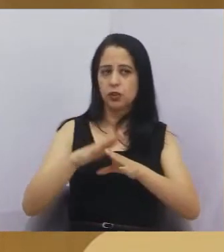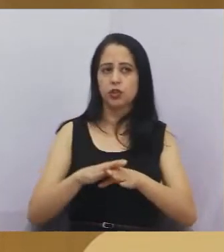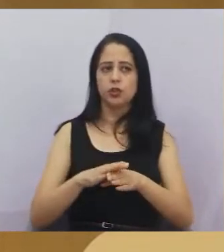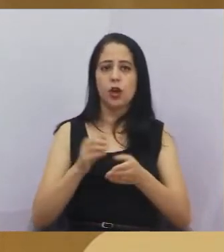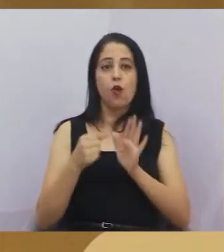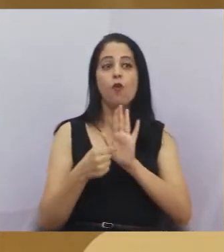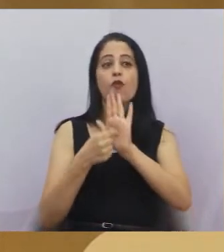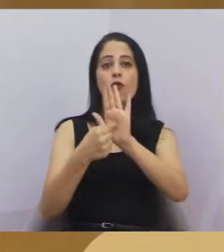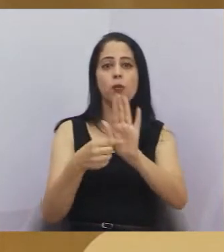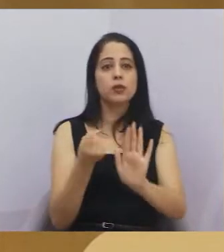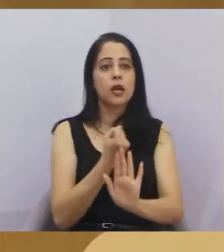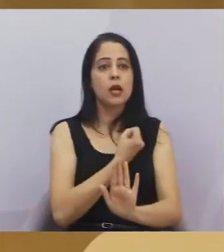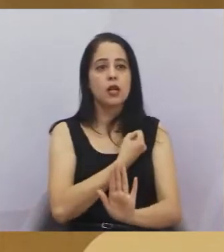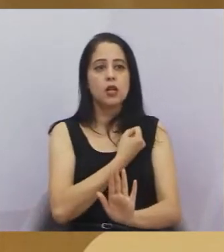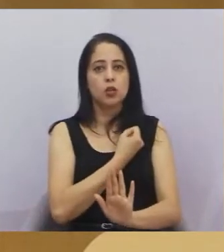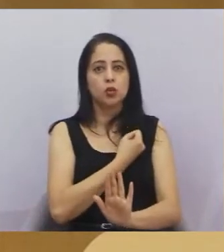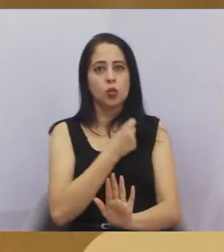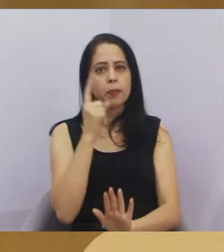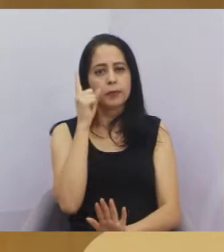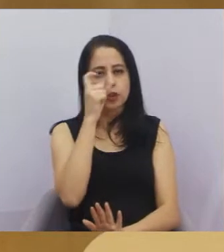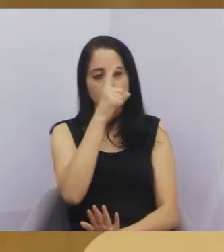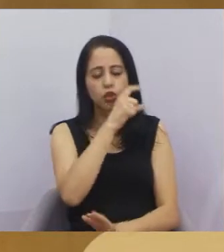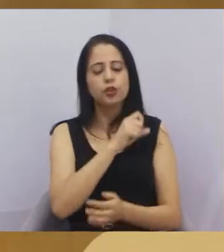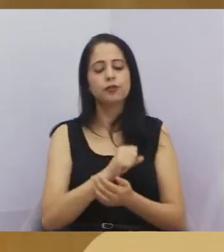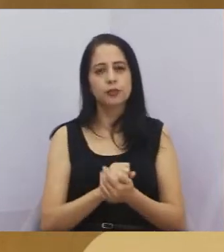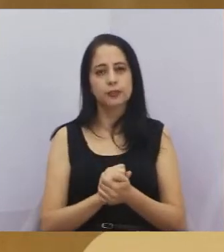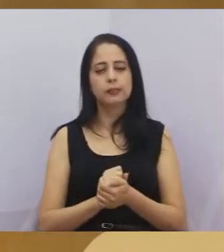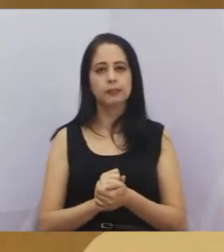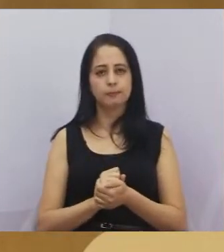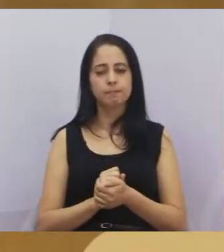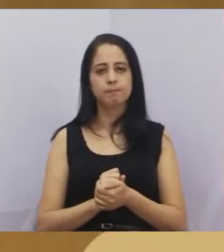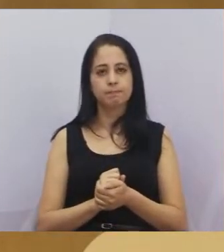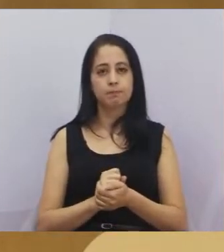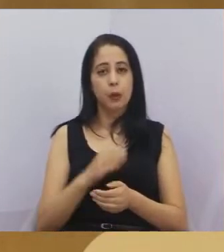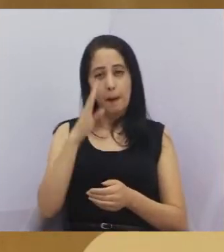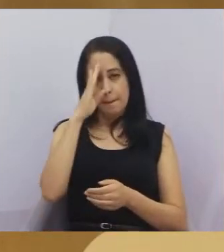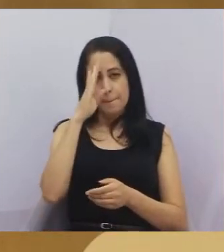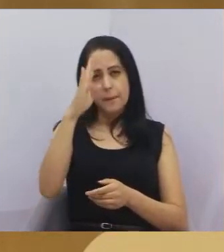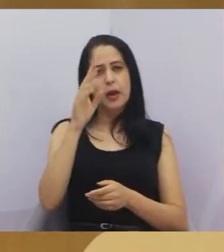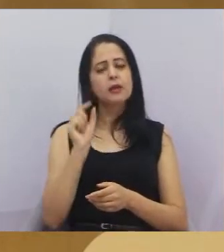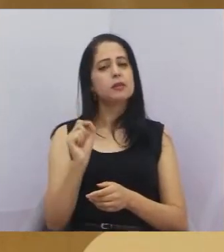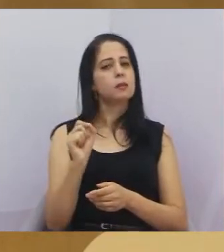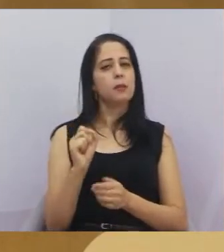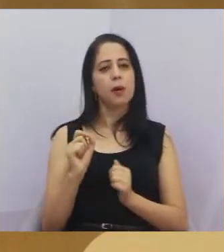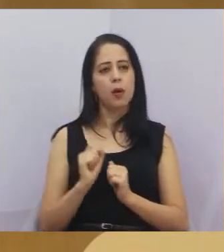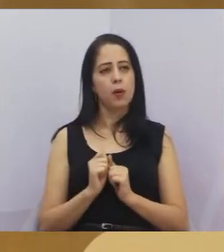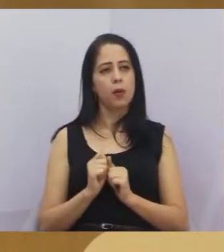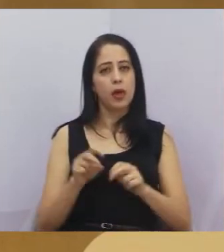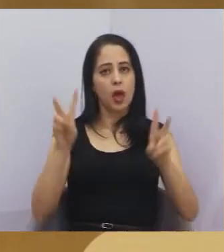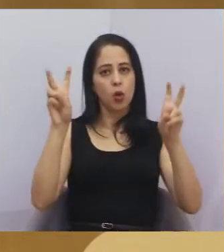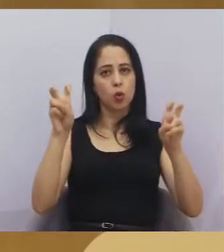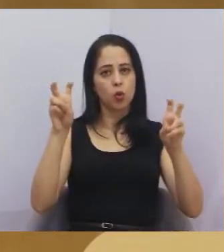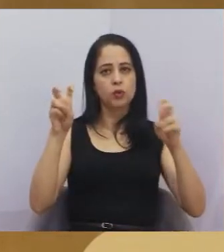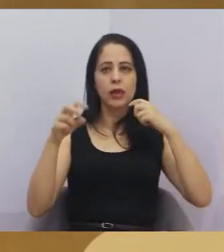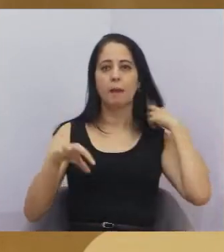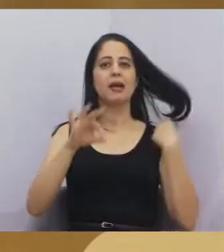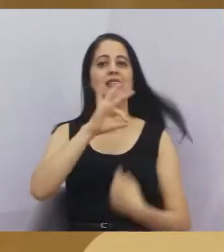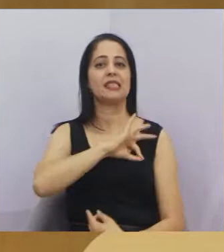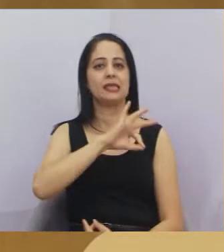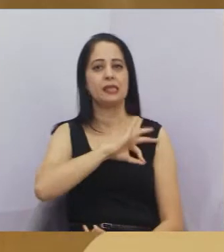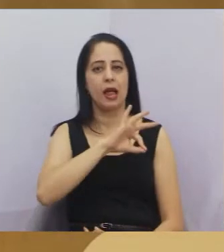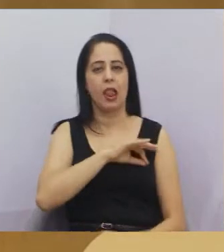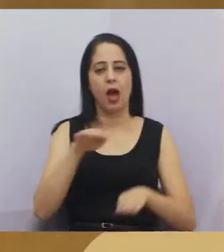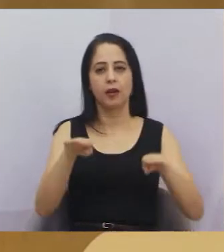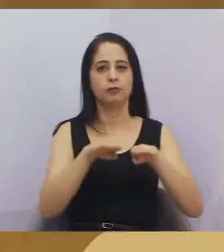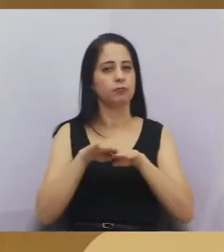números que são números extremamente difíceis, não é? Principalmente com relação à igualdade salarial.